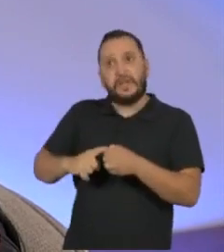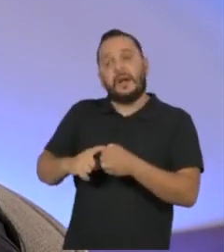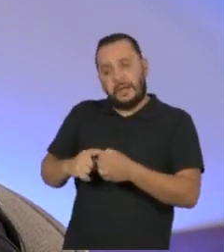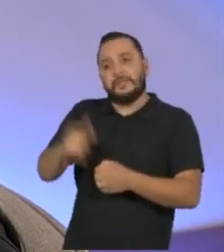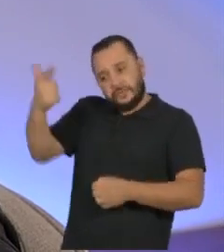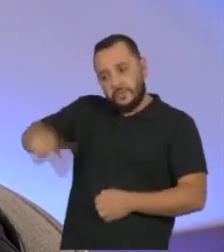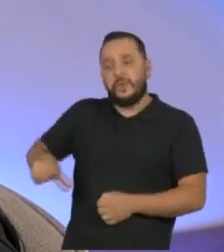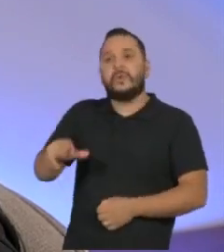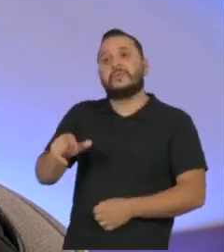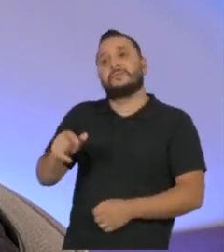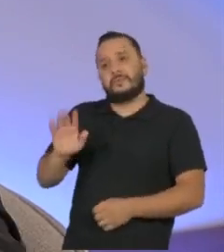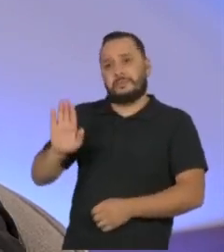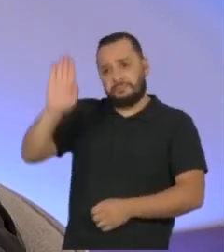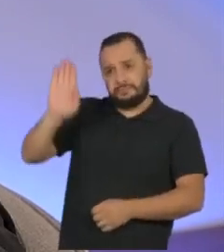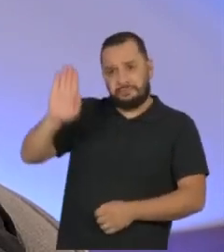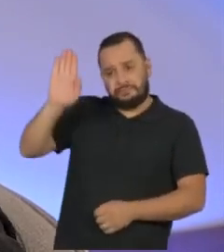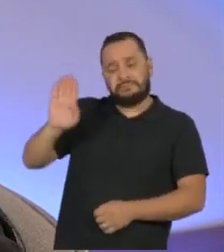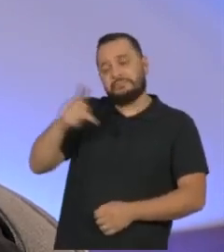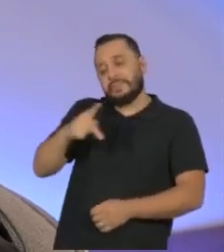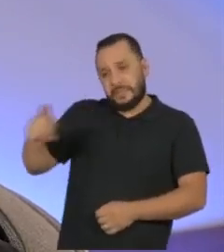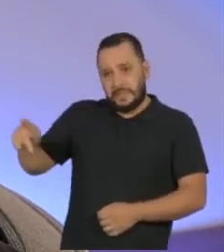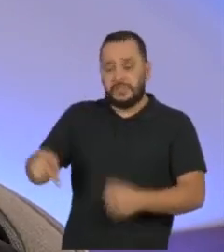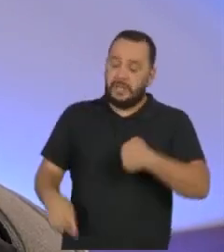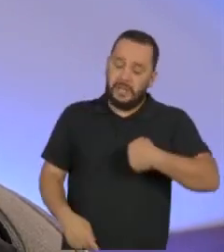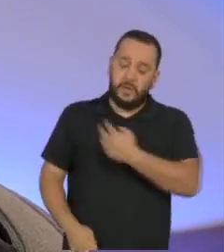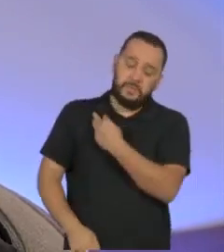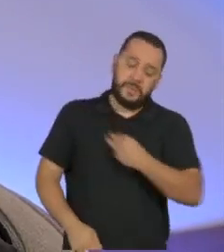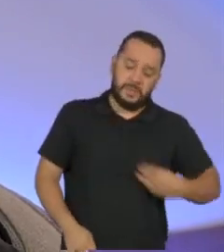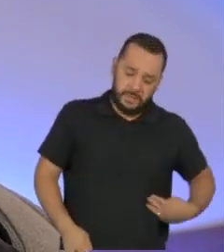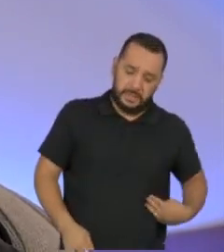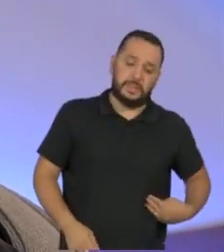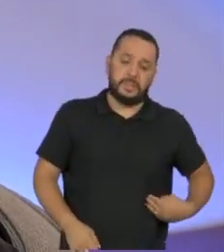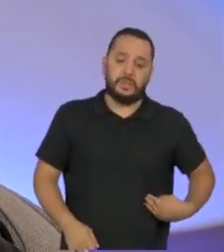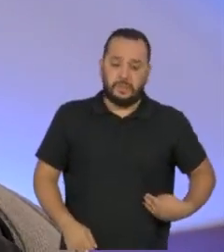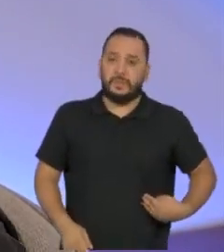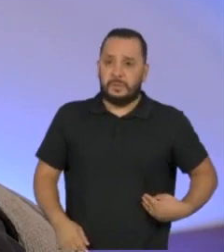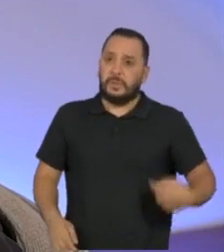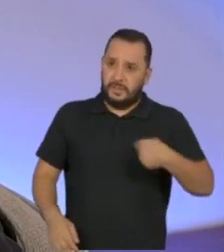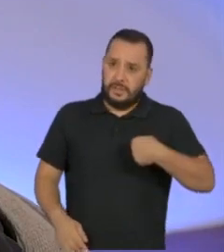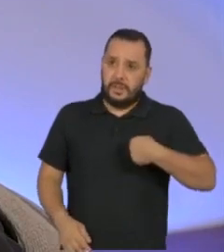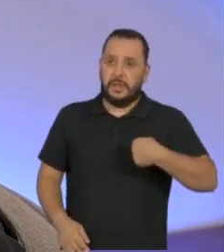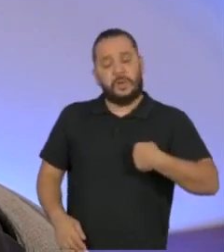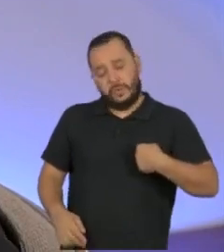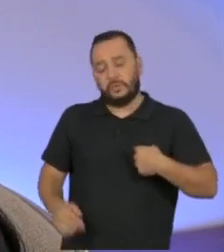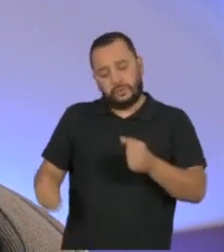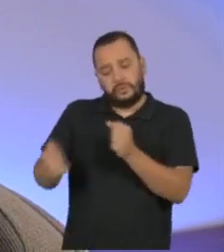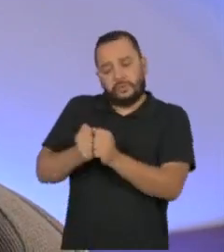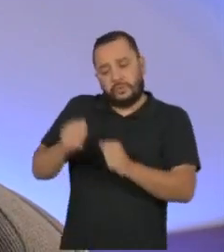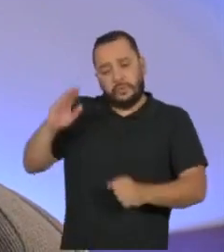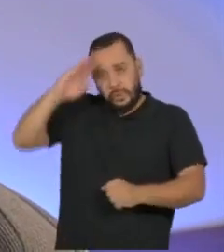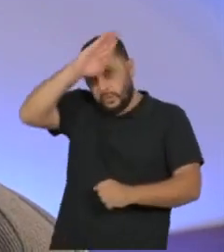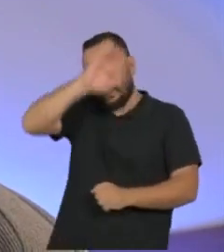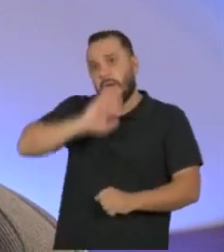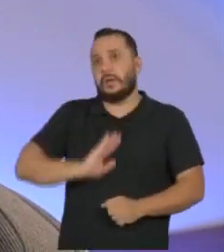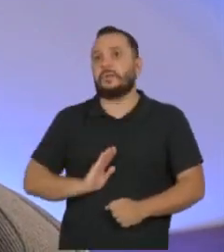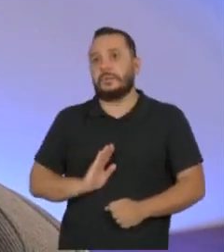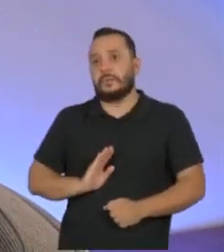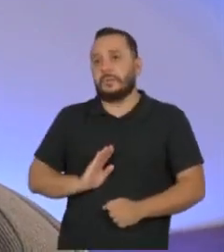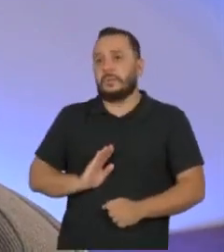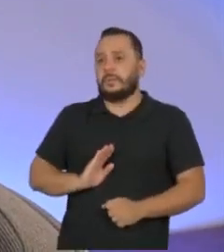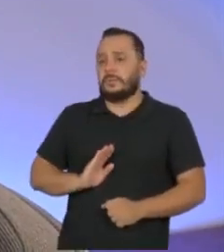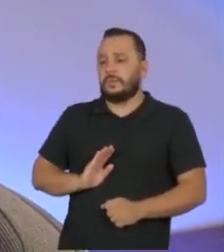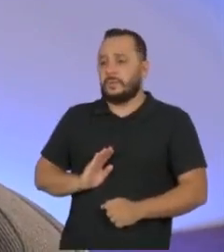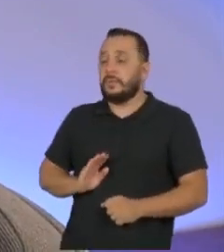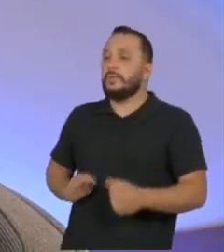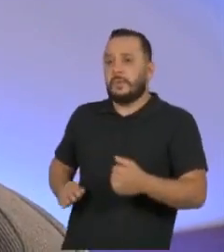ser reeleito. Então, assim, eu sou ministro do governo do presidente Jair Bolsonaro. Evidentemente, os ministros do